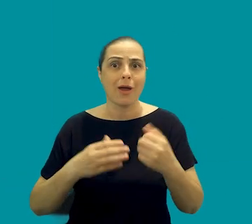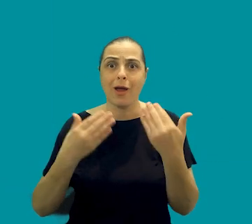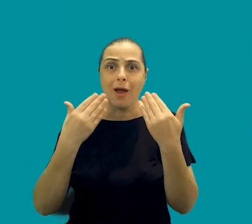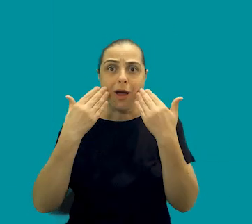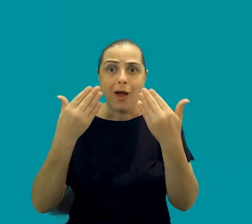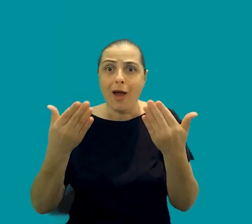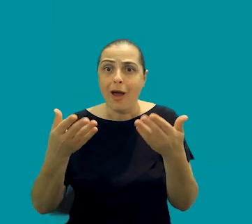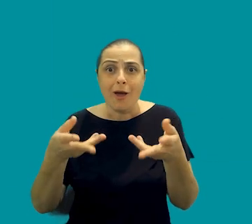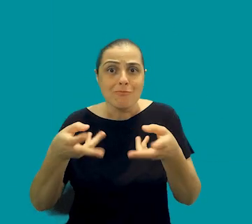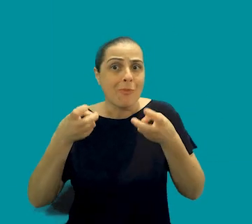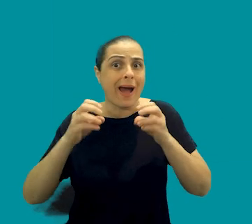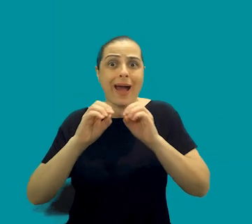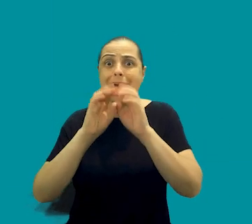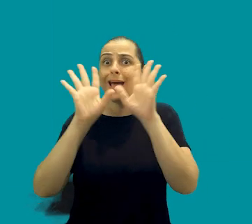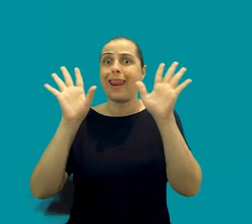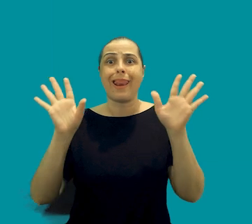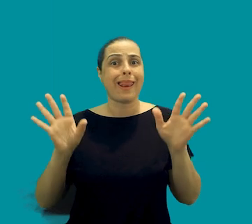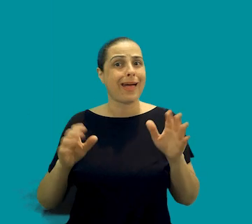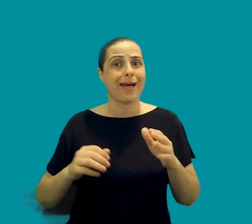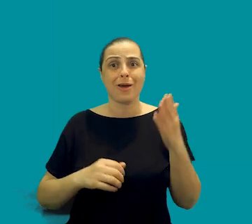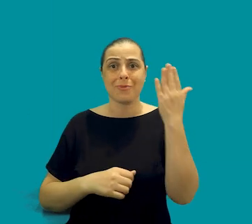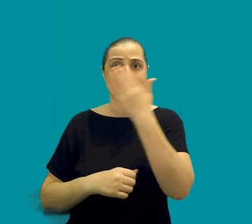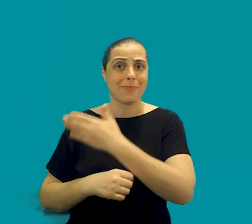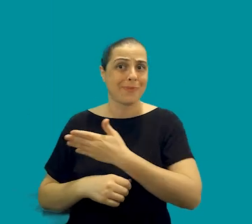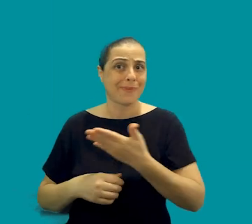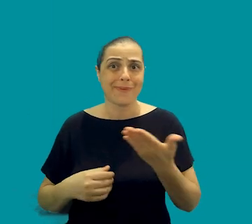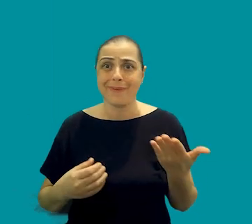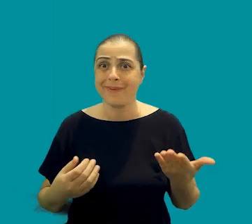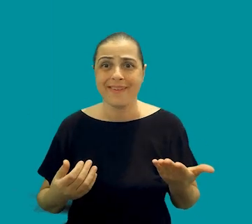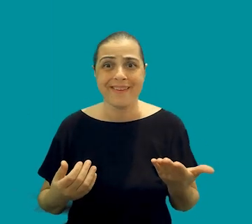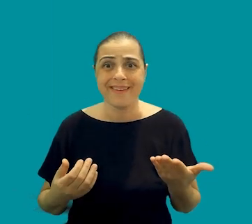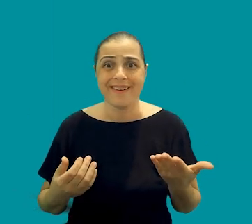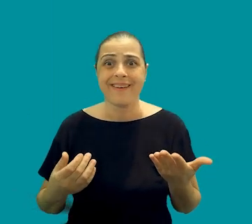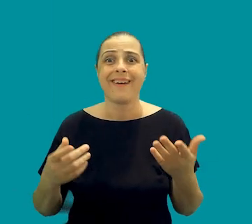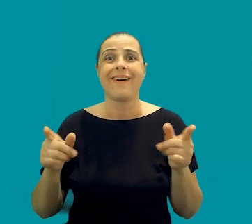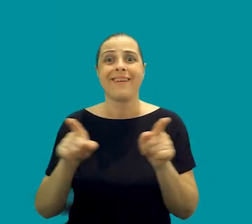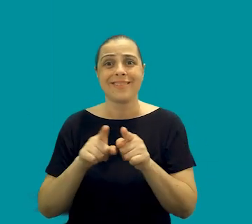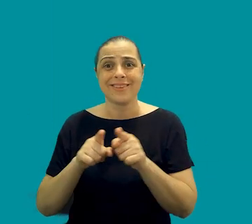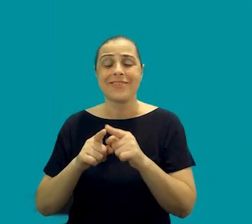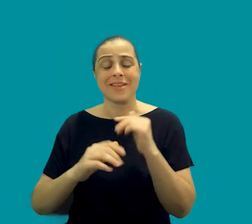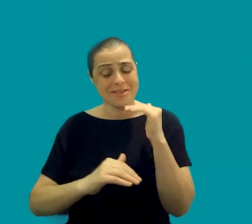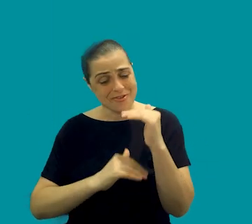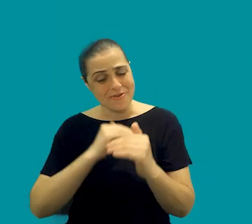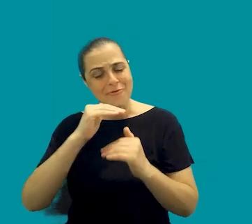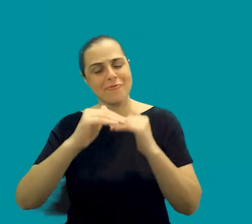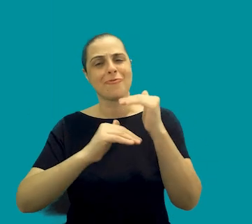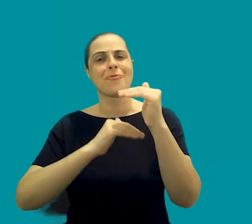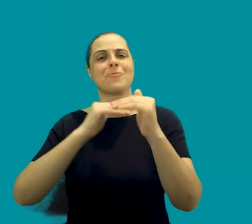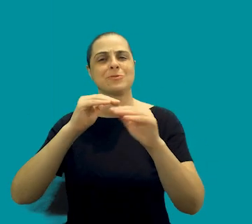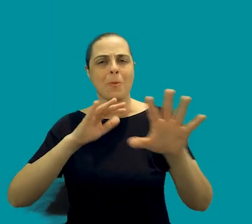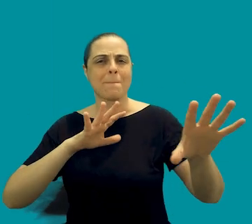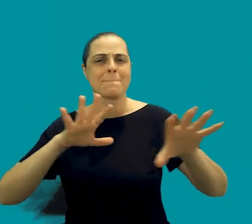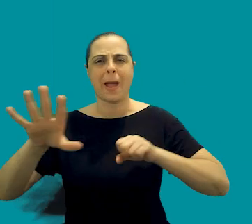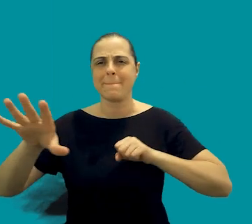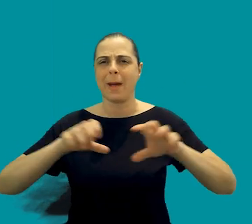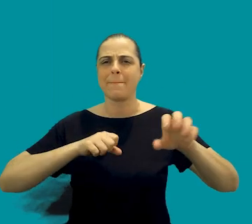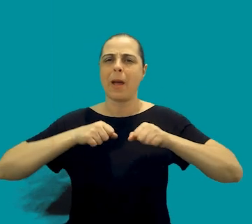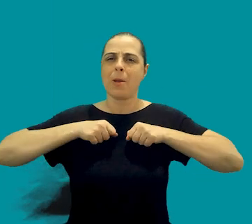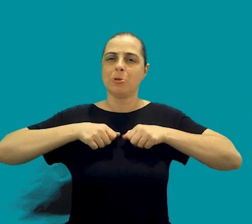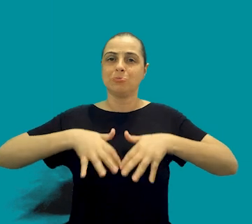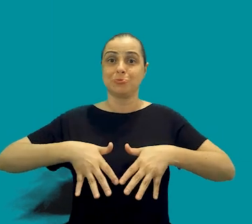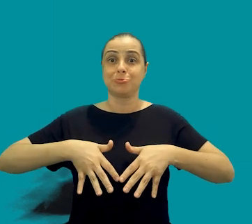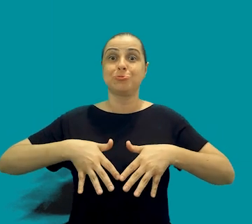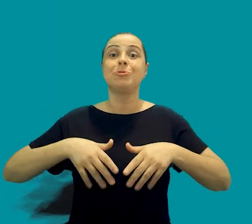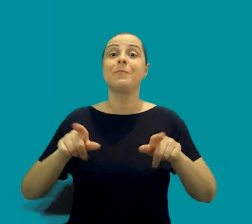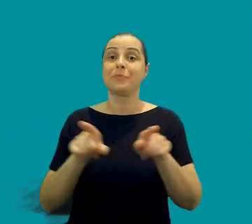praticamente, ver a maneira como eles vão evoluindo ao longo do programa e como eles vão se apropriando,